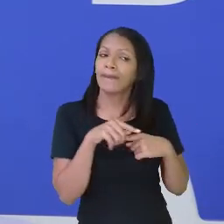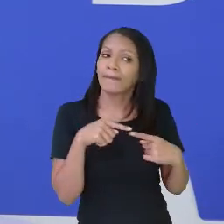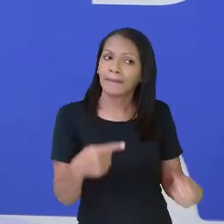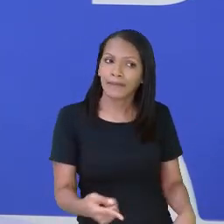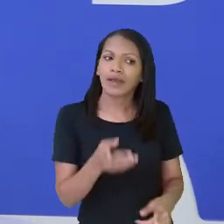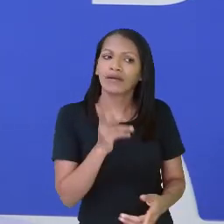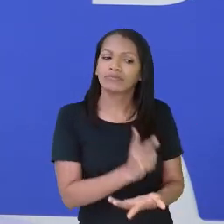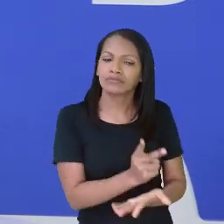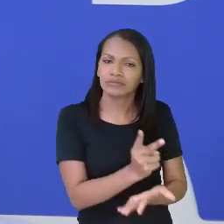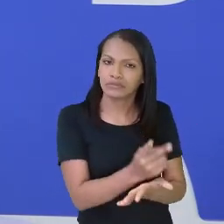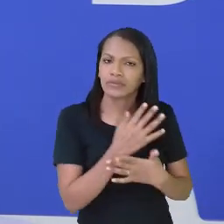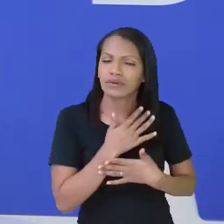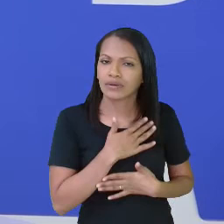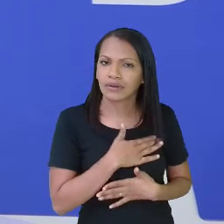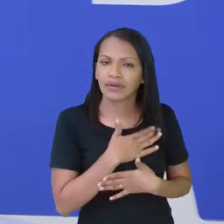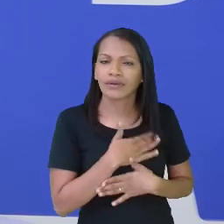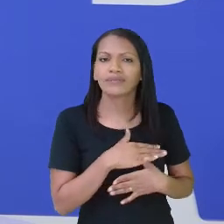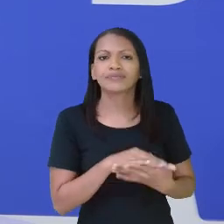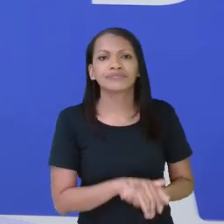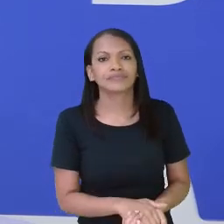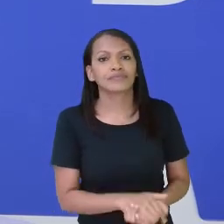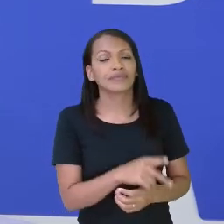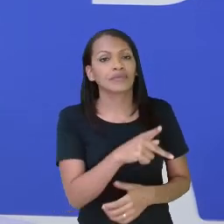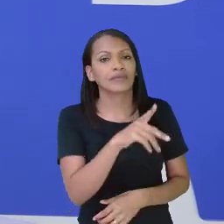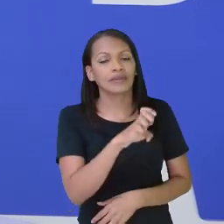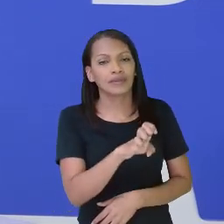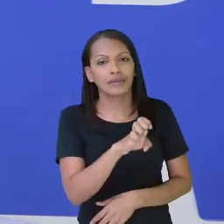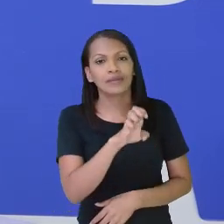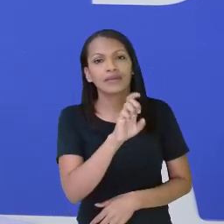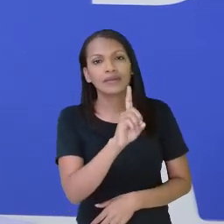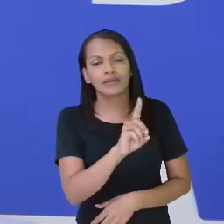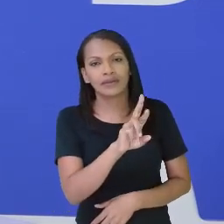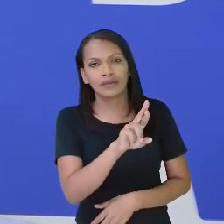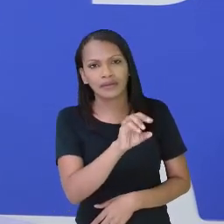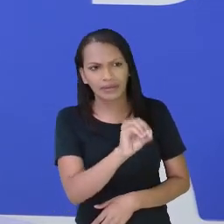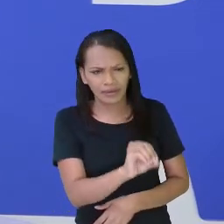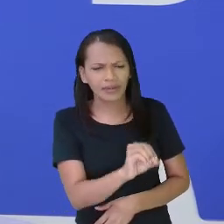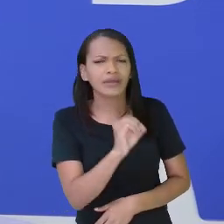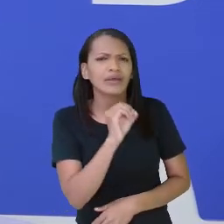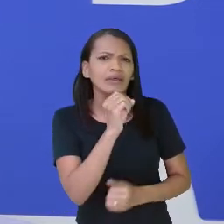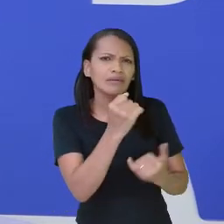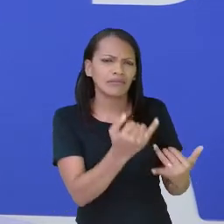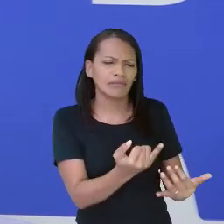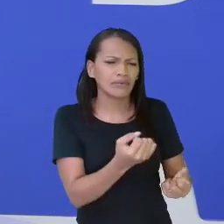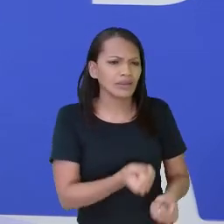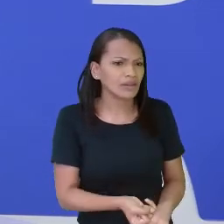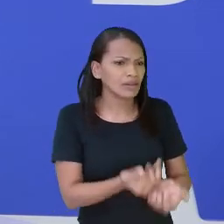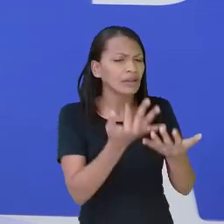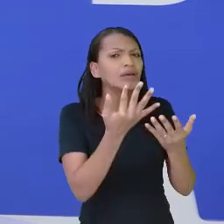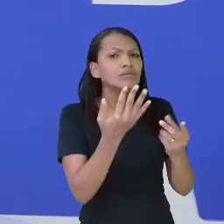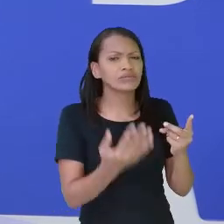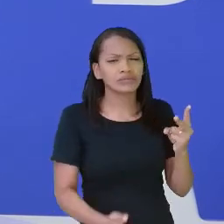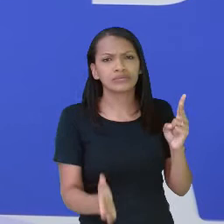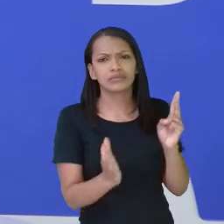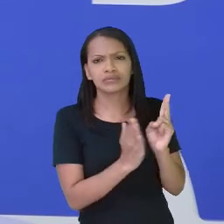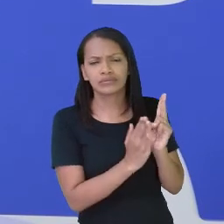vamos seguindo. Pedro dizendo que sobre esses poemas, né, que fala sobre os